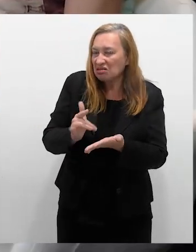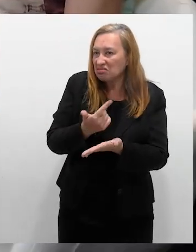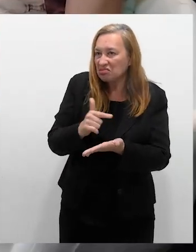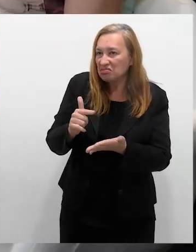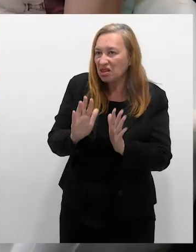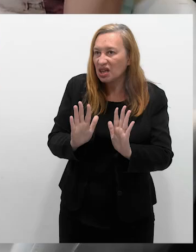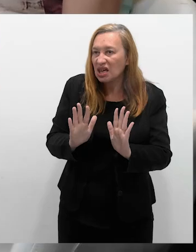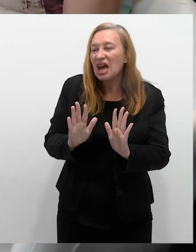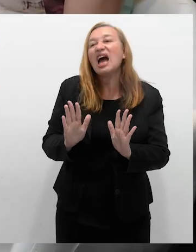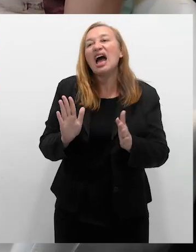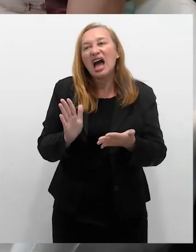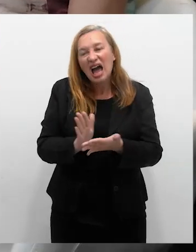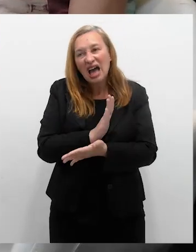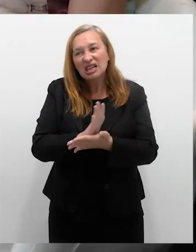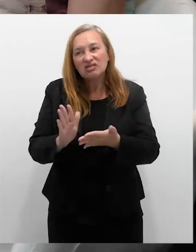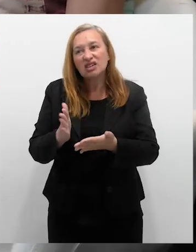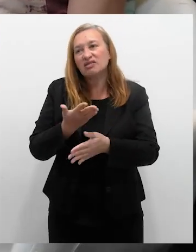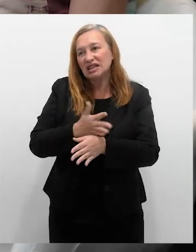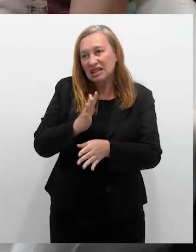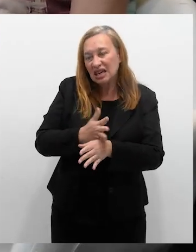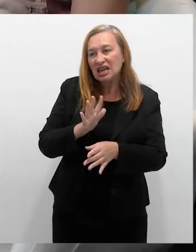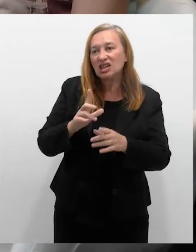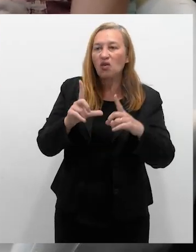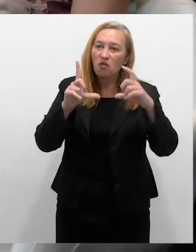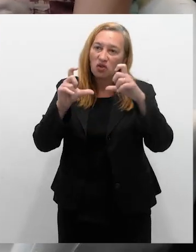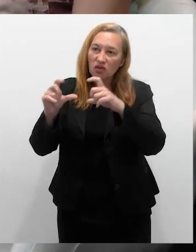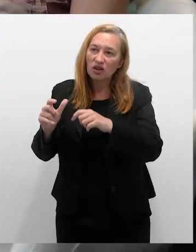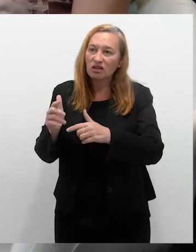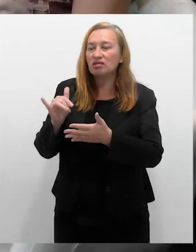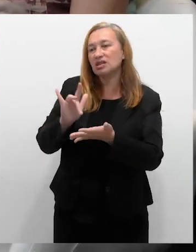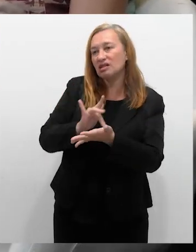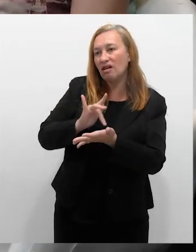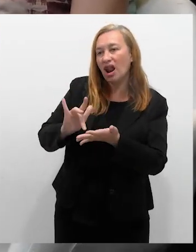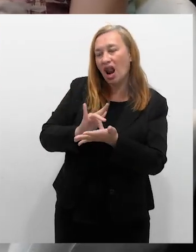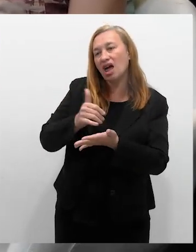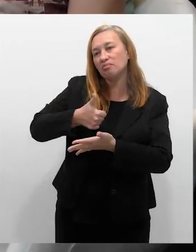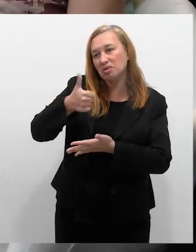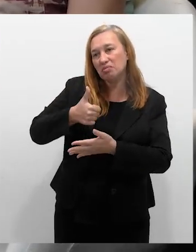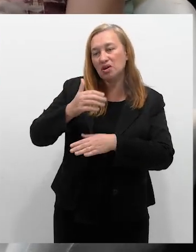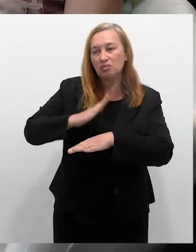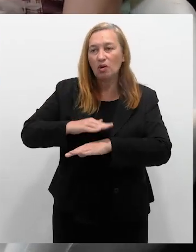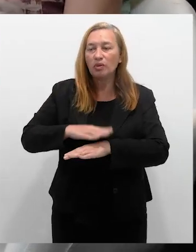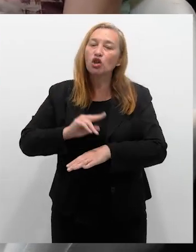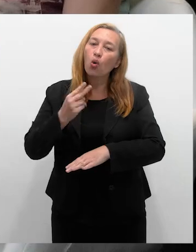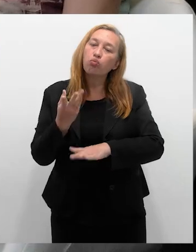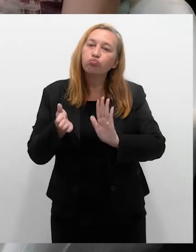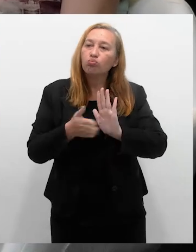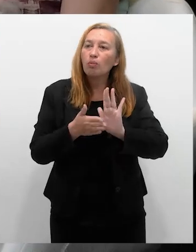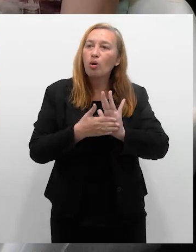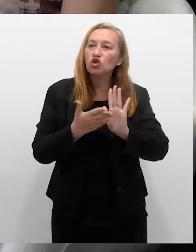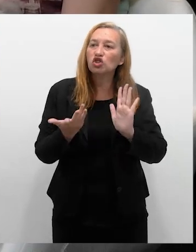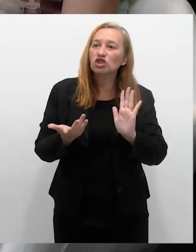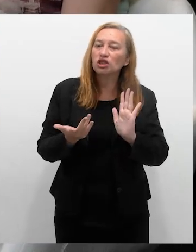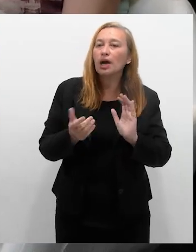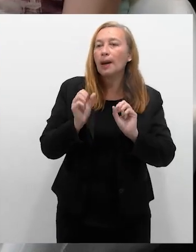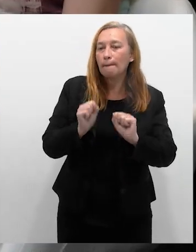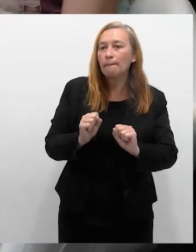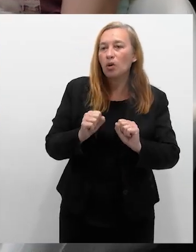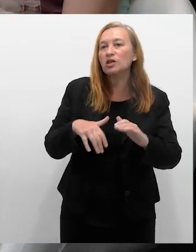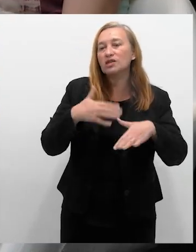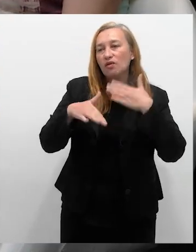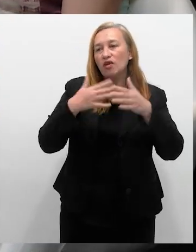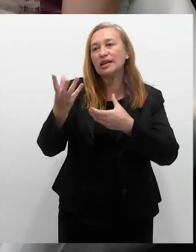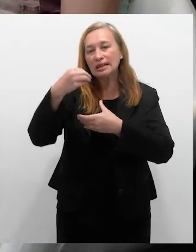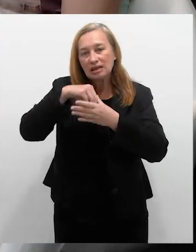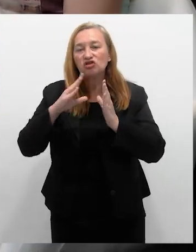uma coisa que fica... Às vezes a gente até faz exercícios de fotografia com celular no primeiro momento, ou quando a gente tem uma proposta que